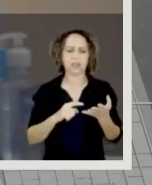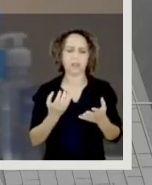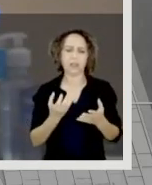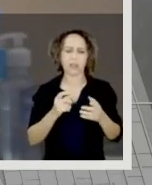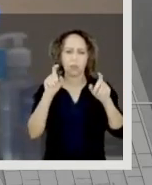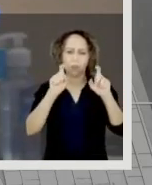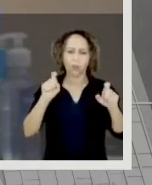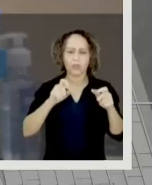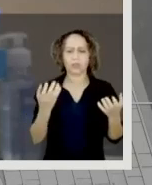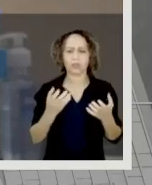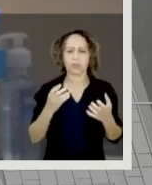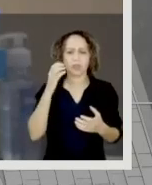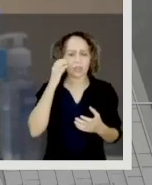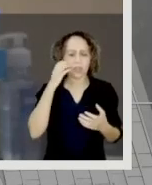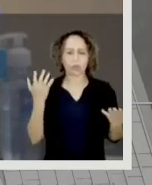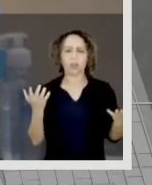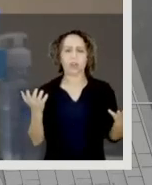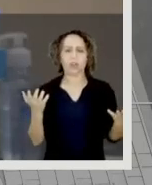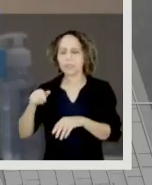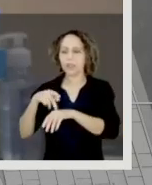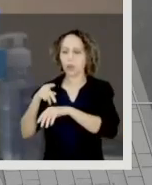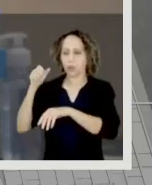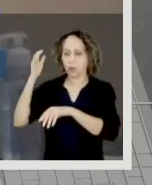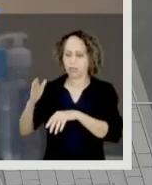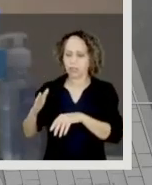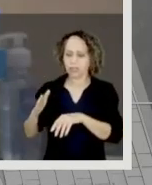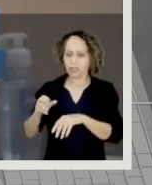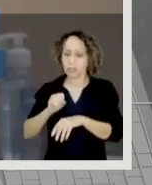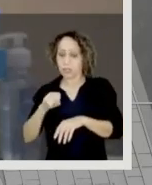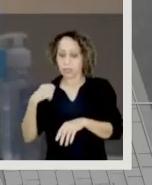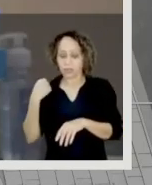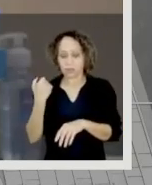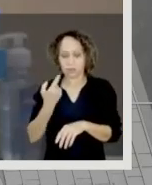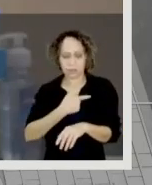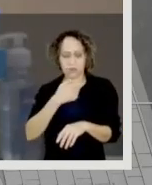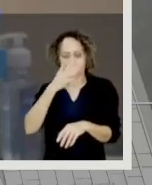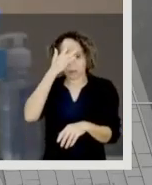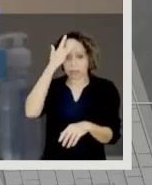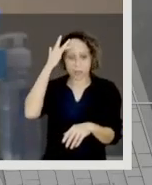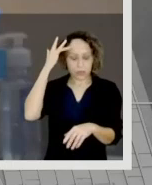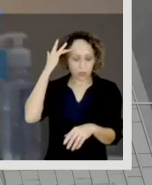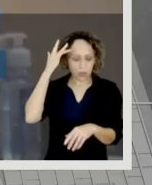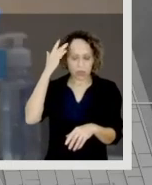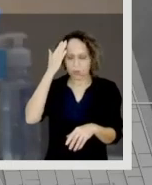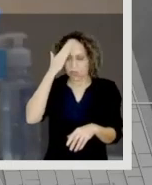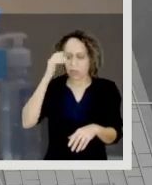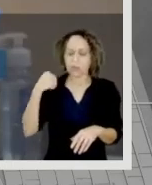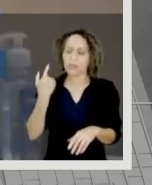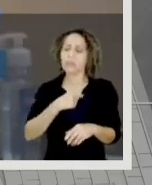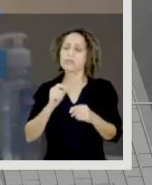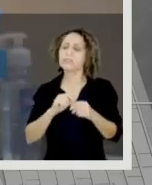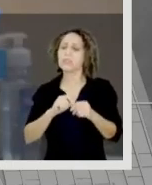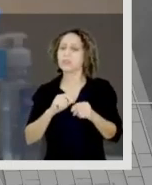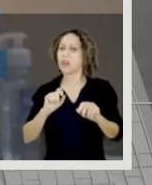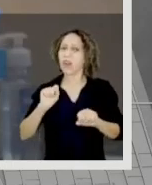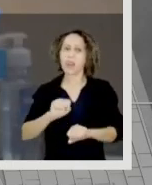aí, tirando isso da reta e falando com a Tebet: olha, você realmente não tem chance, não dá para apoiar, vamos conversar para você ser vice.